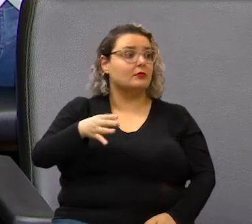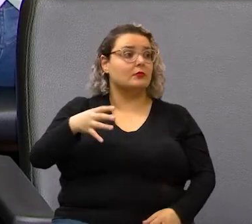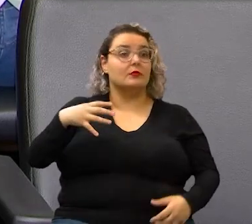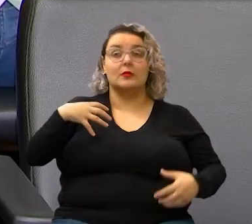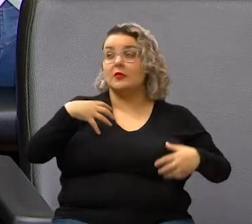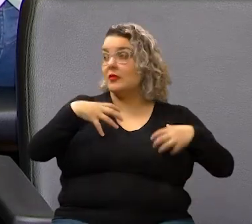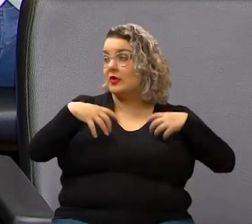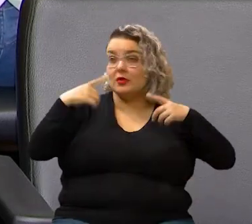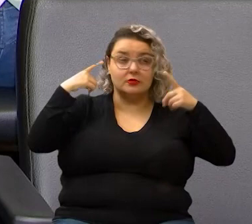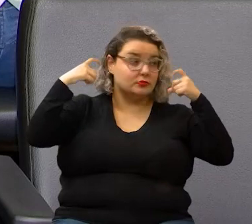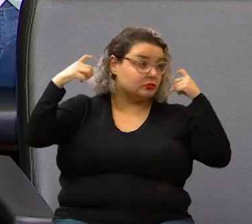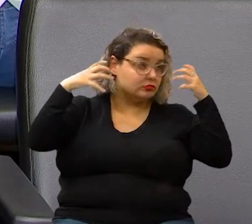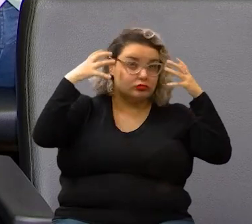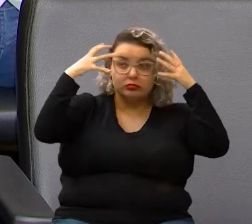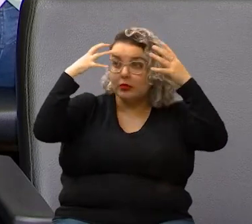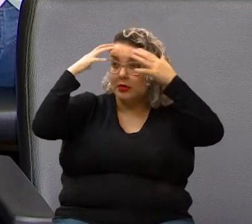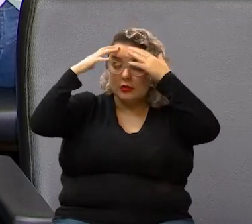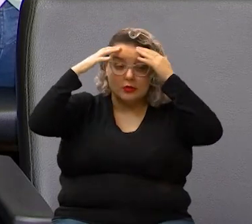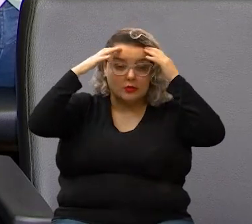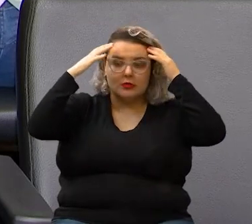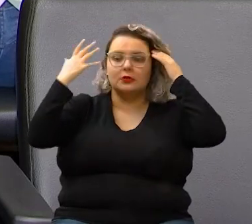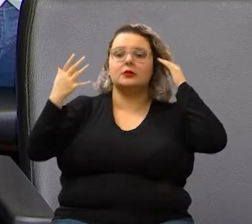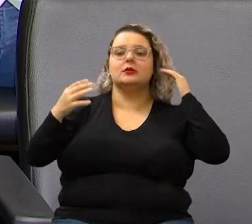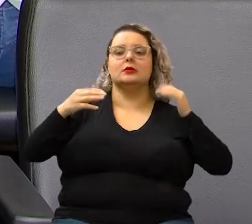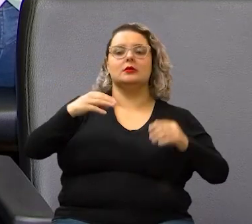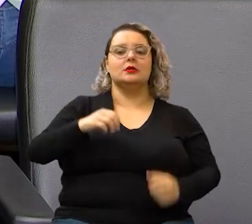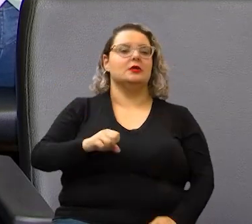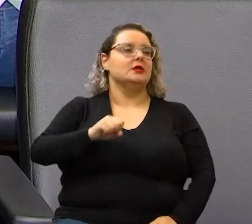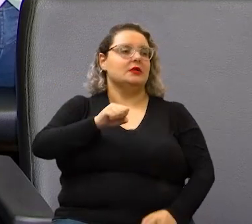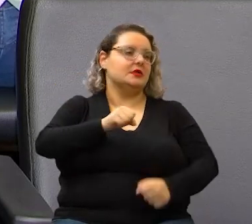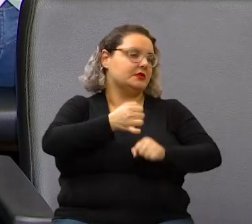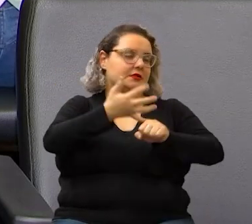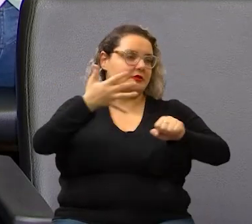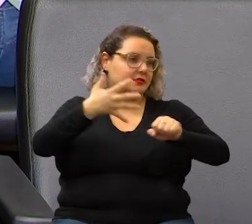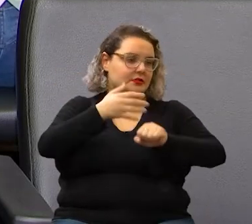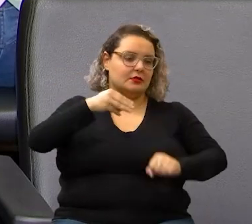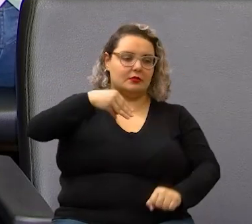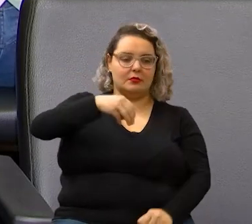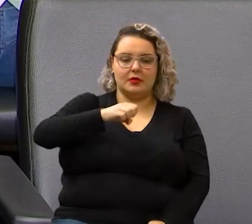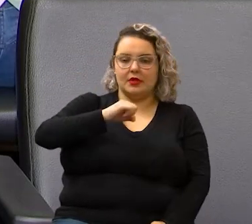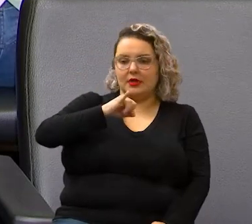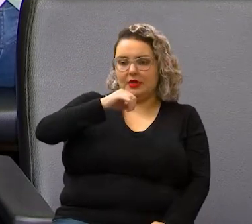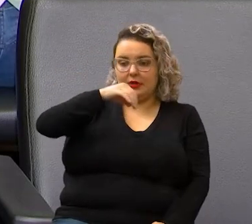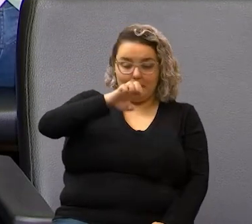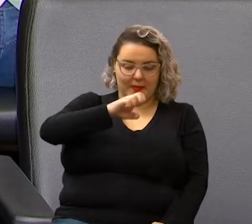a atordoação, sabe? Sim. Essa síndrome da Meniere,